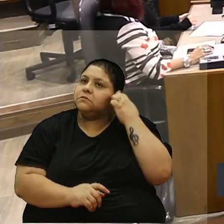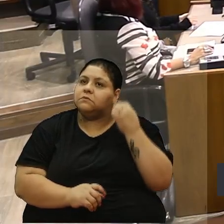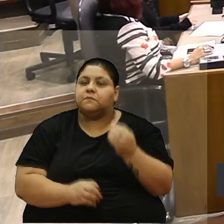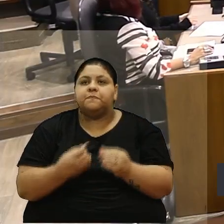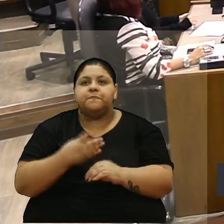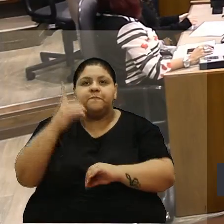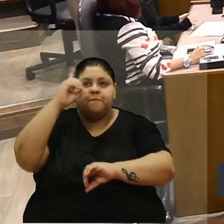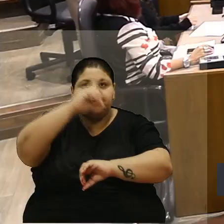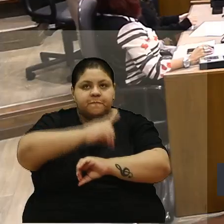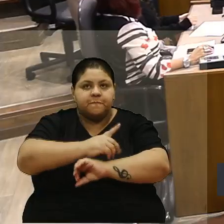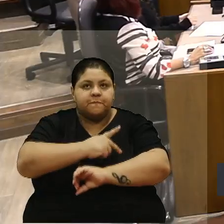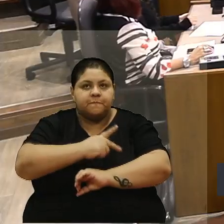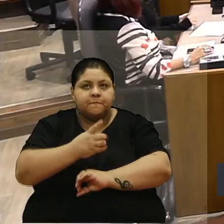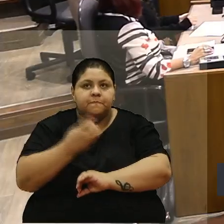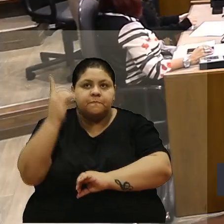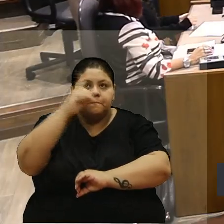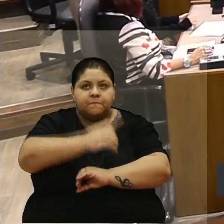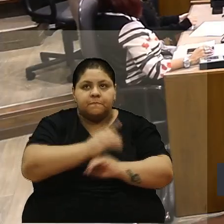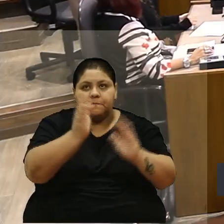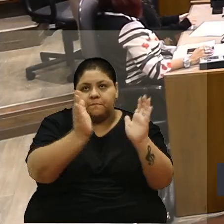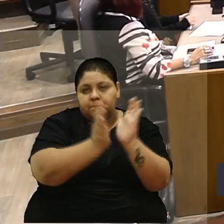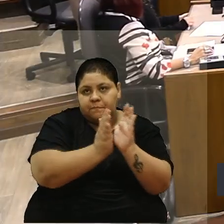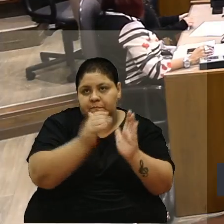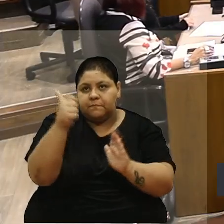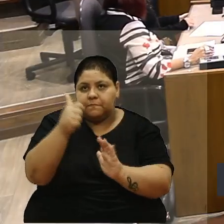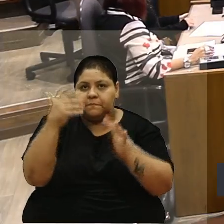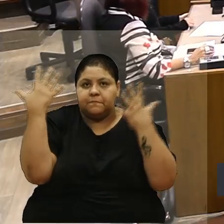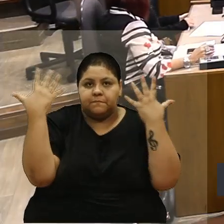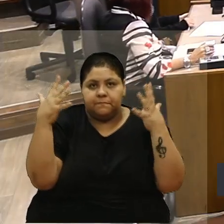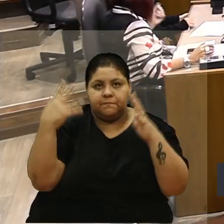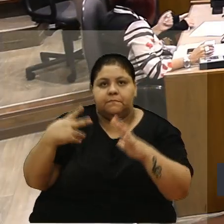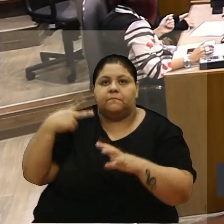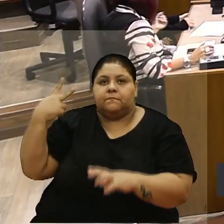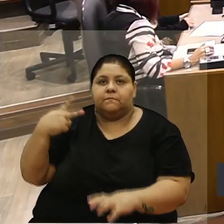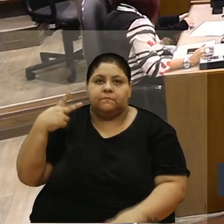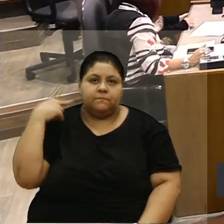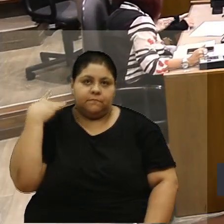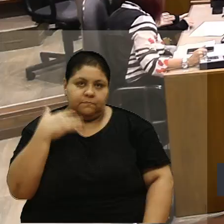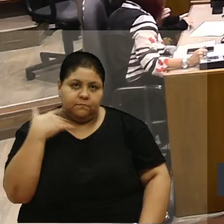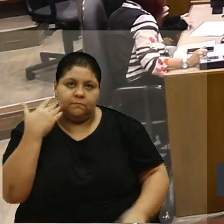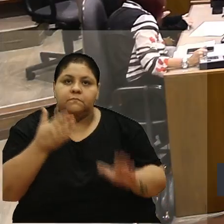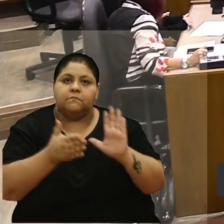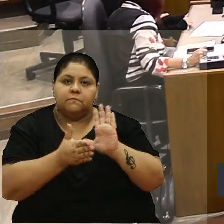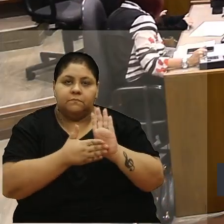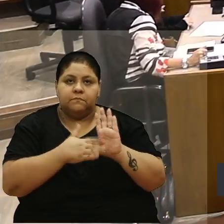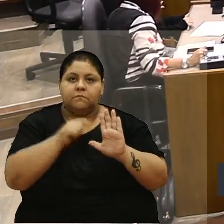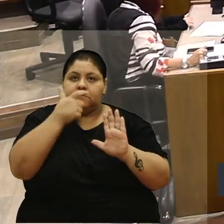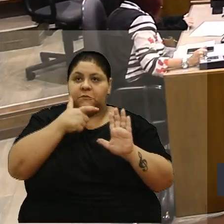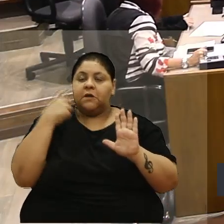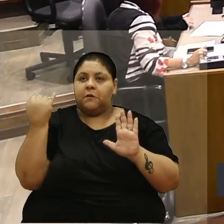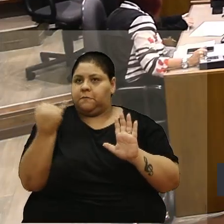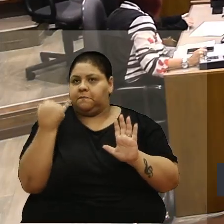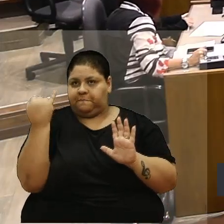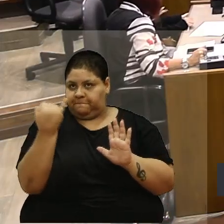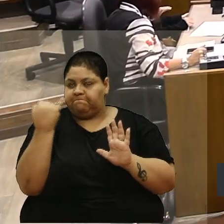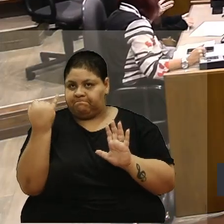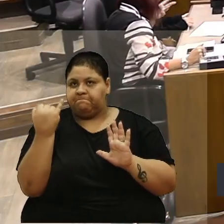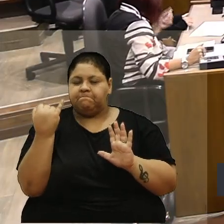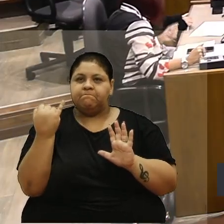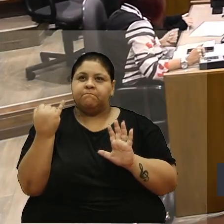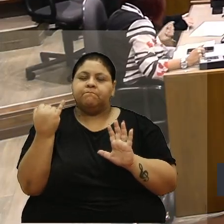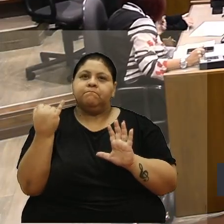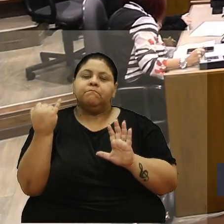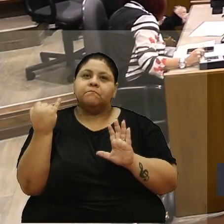Bom dia, presidente. Bom dia, colegas. Primeiro, parabenizar a vereadora Andressa pela proposição. Acho muito importante. E